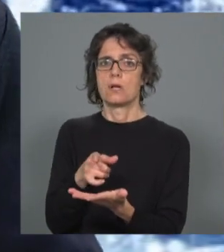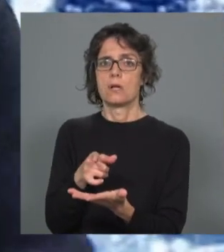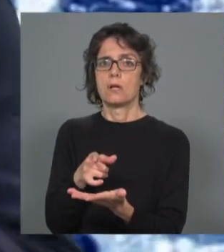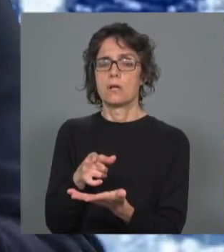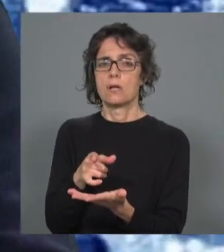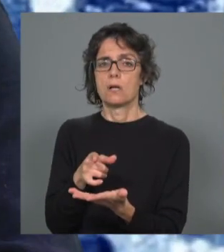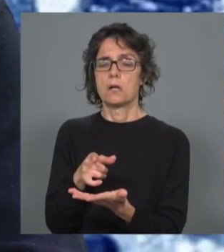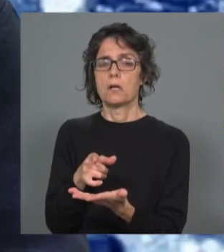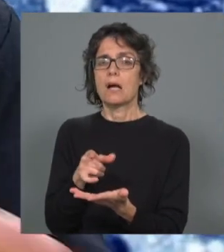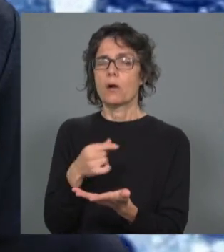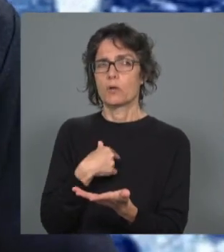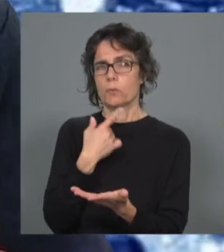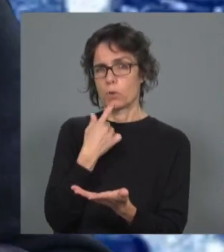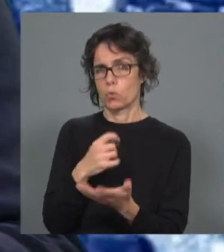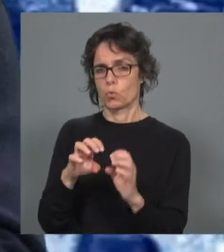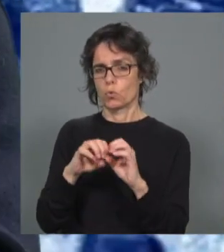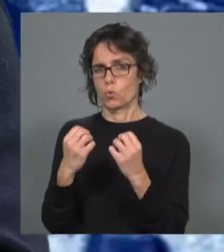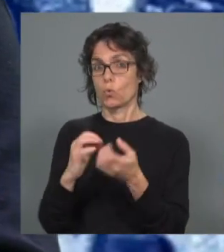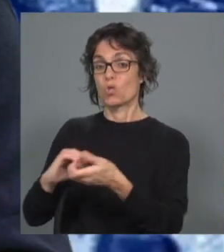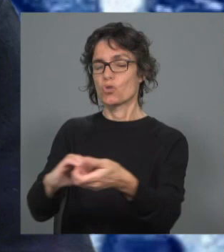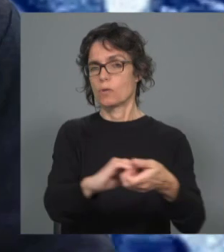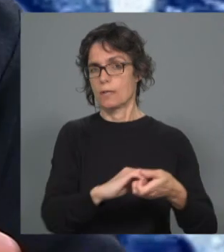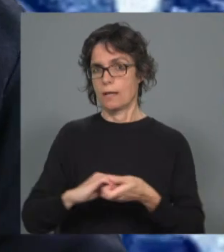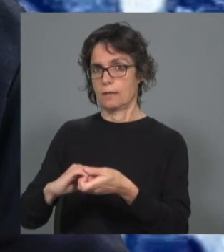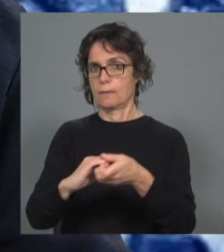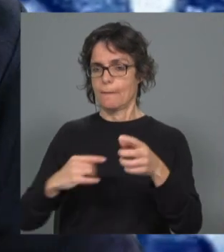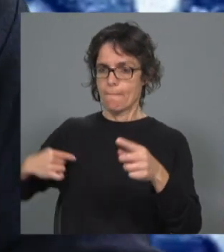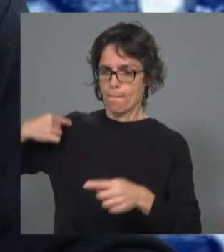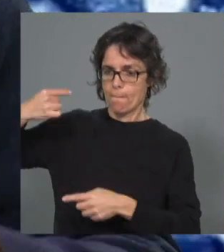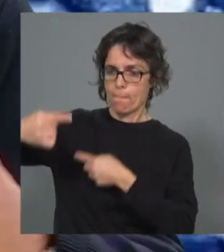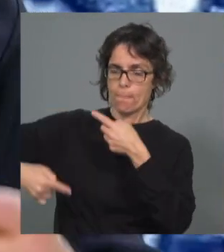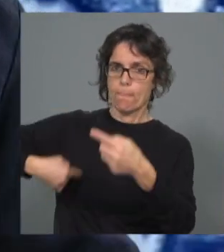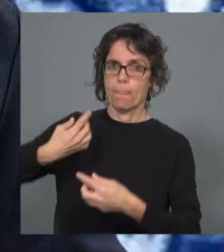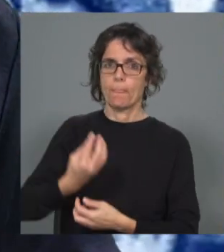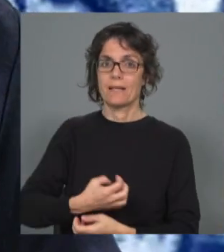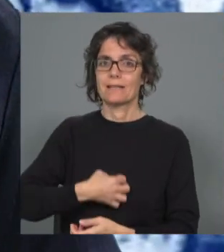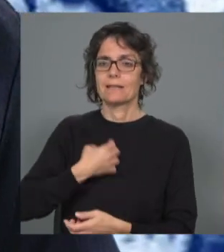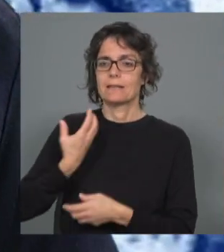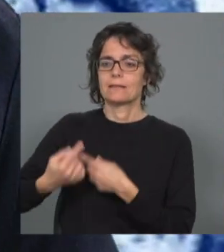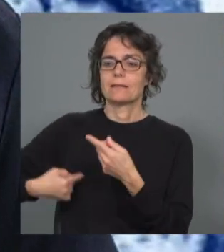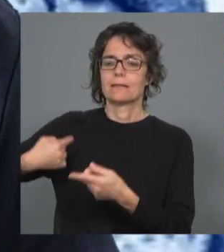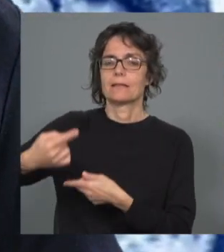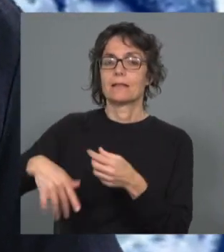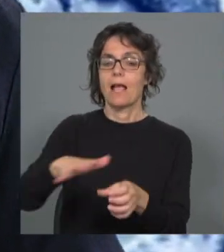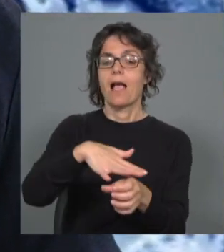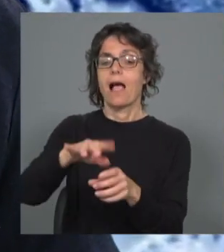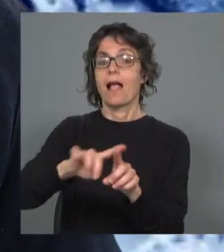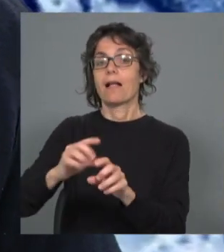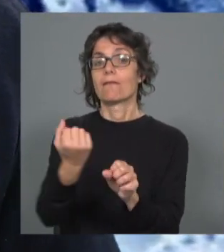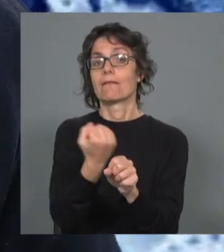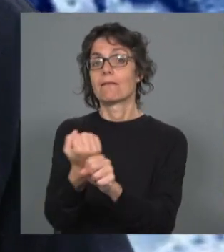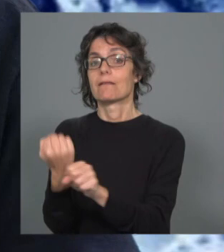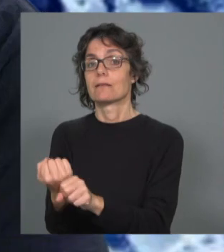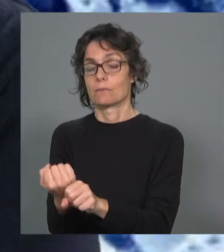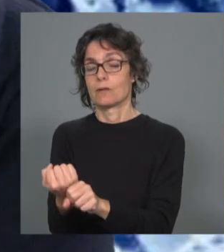o sentido da solidariedade passa entre gerações e entre áreas diferentes de trabalho, e como é que se põe